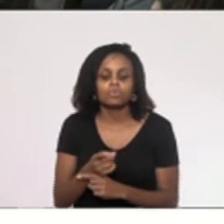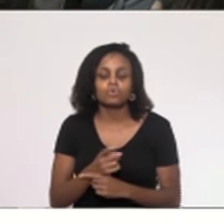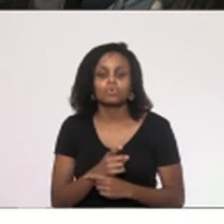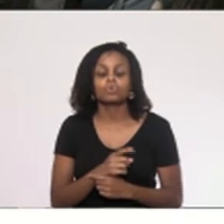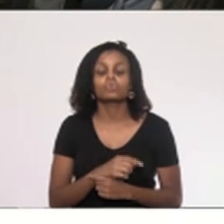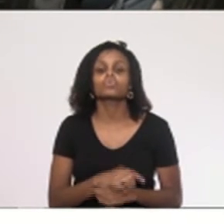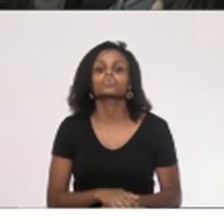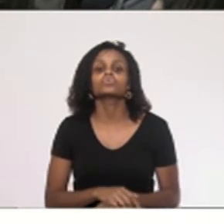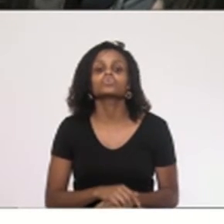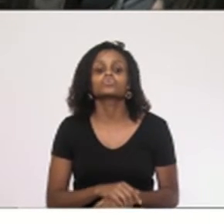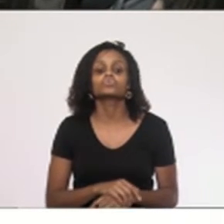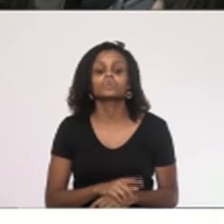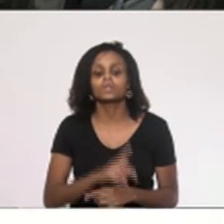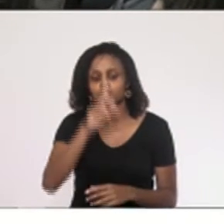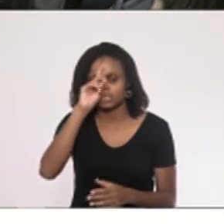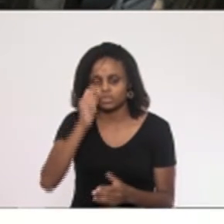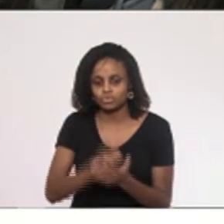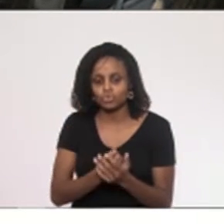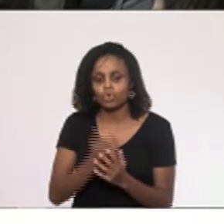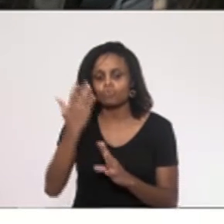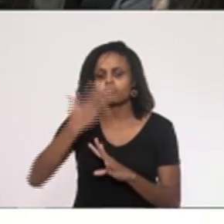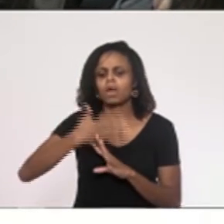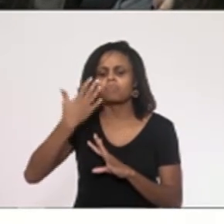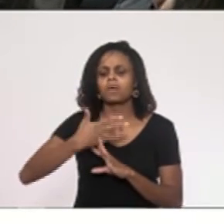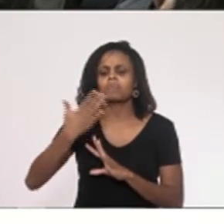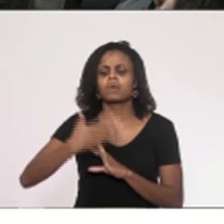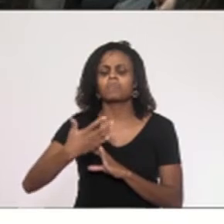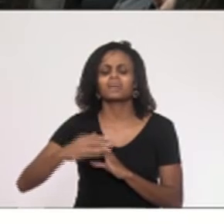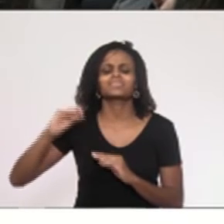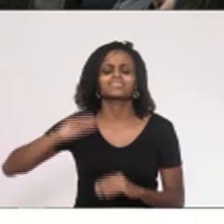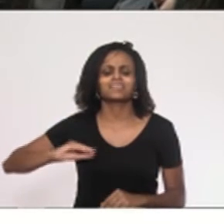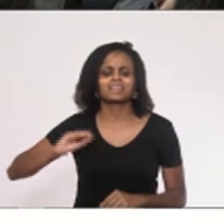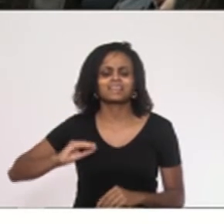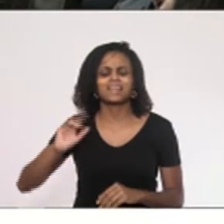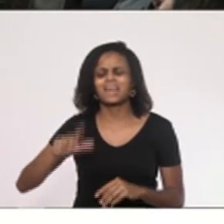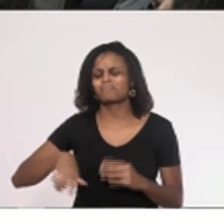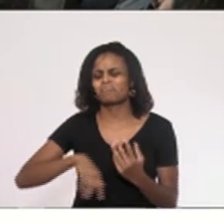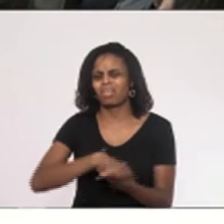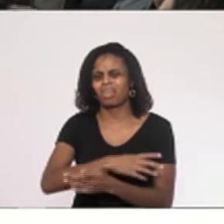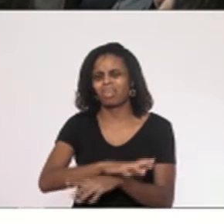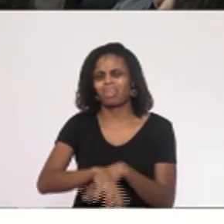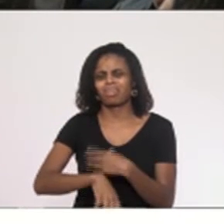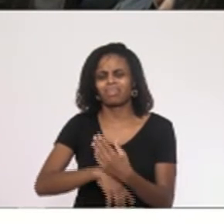Depois resolveu partilhar o salário. É uma lambança